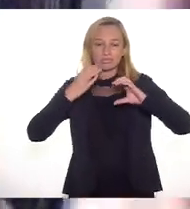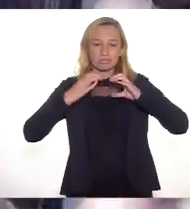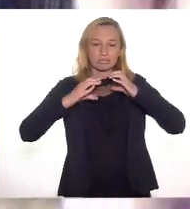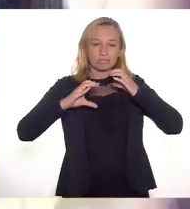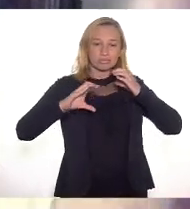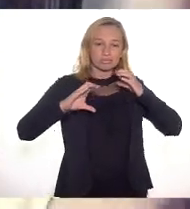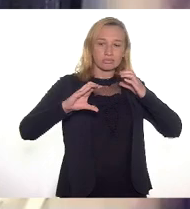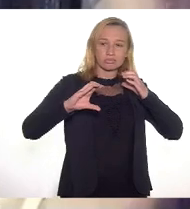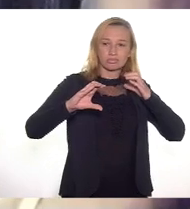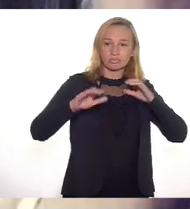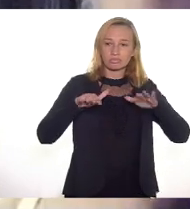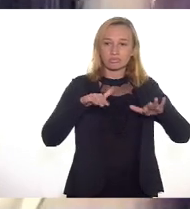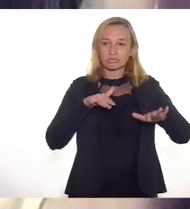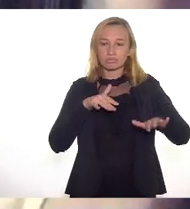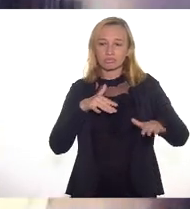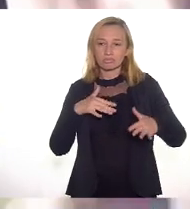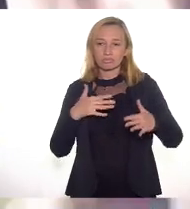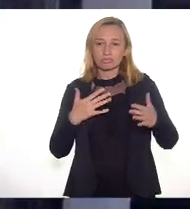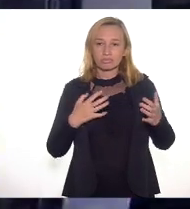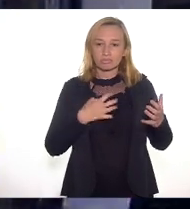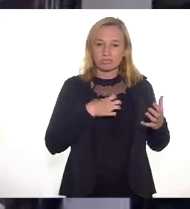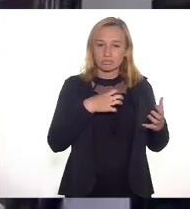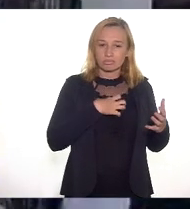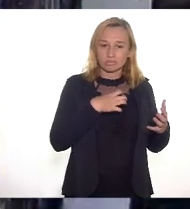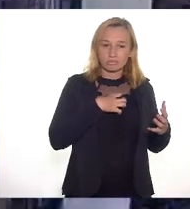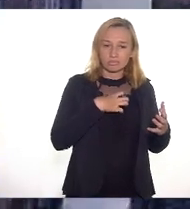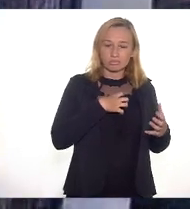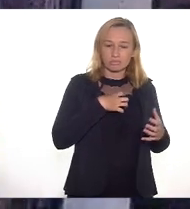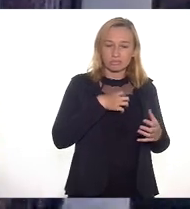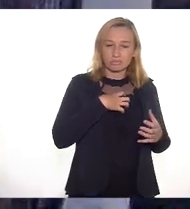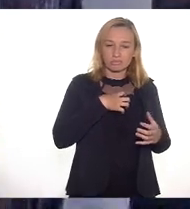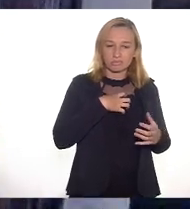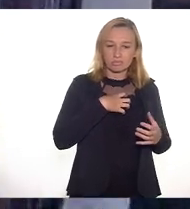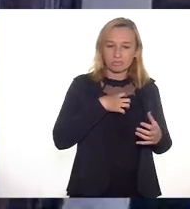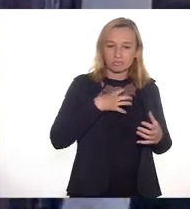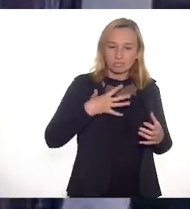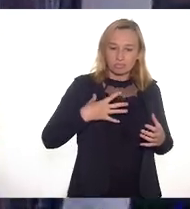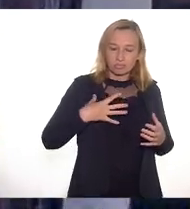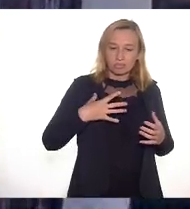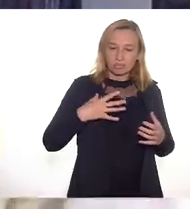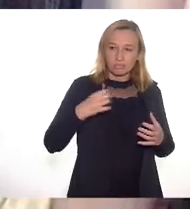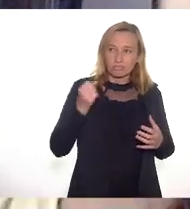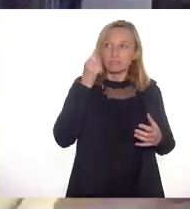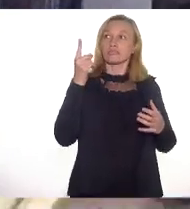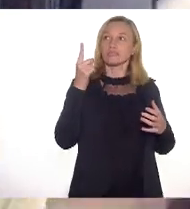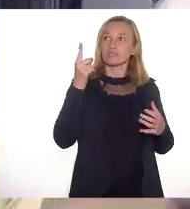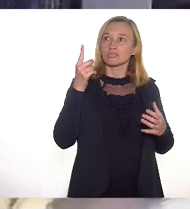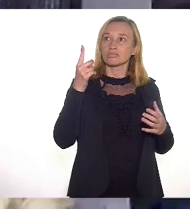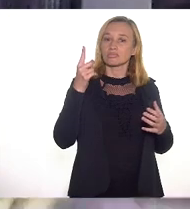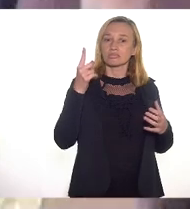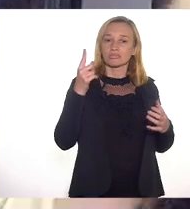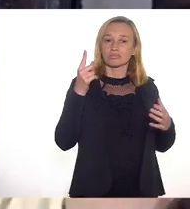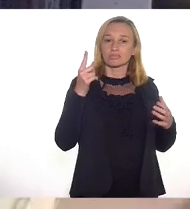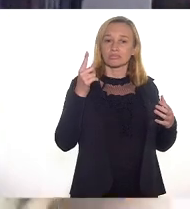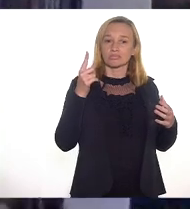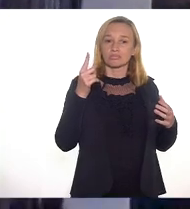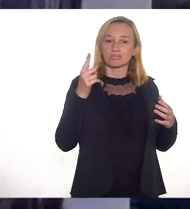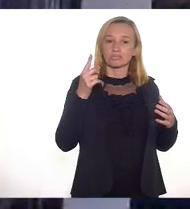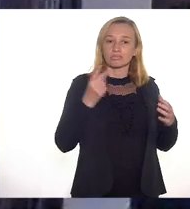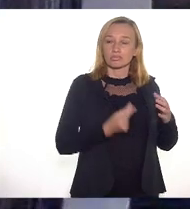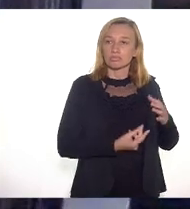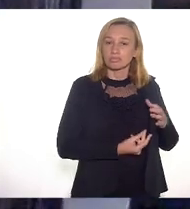num ritmo de repouso, um pressentimento me assalta. Alguém partiu lá de